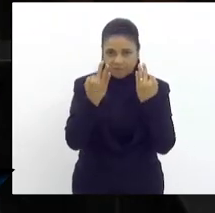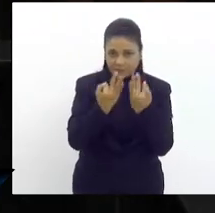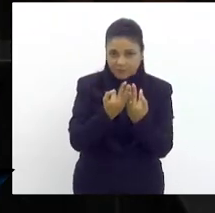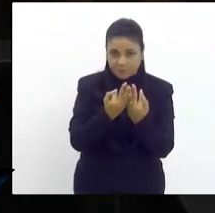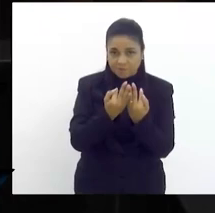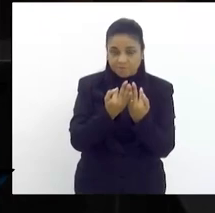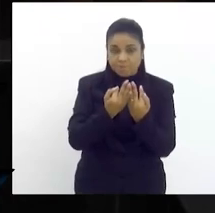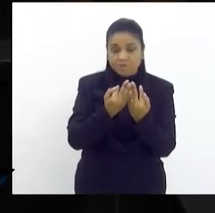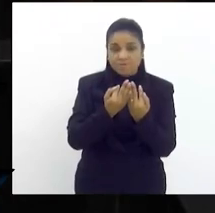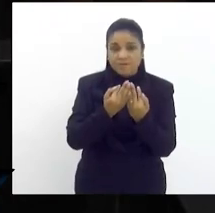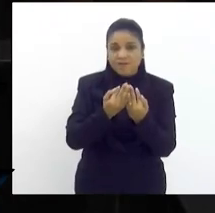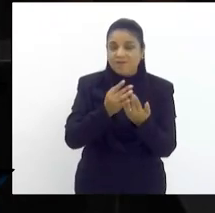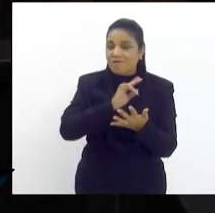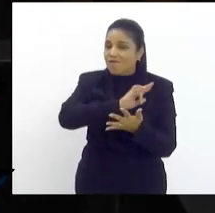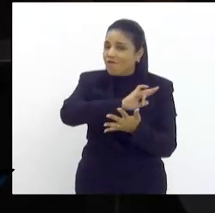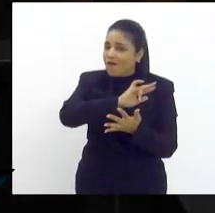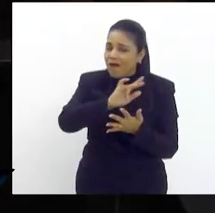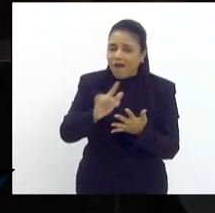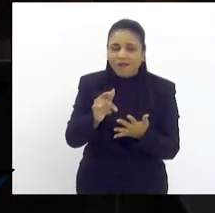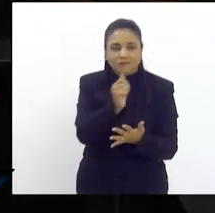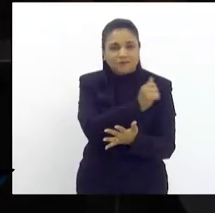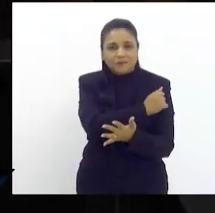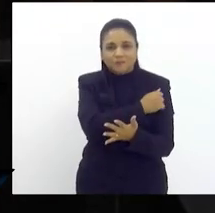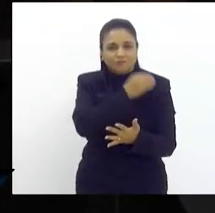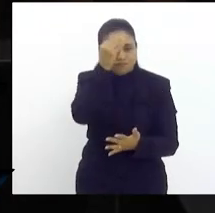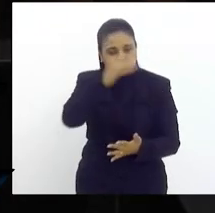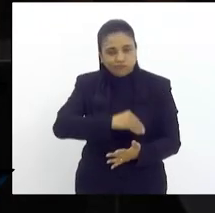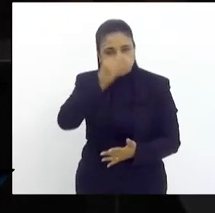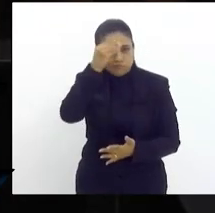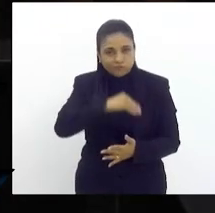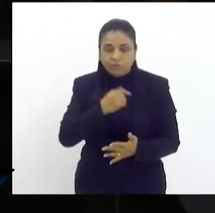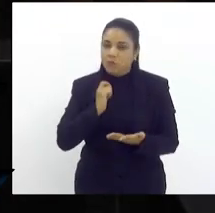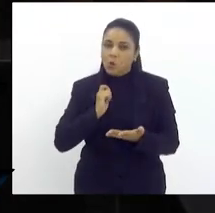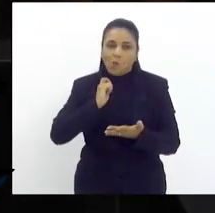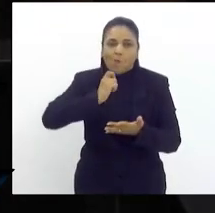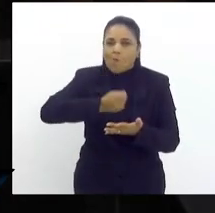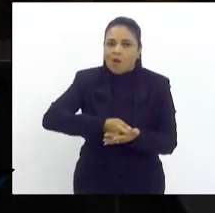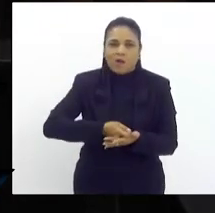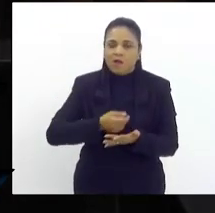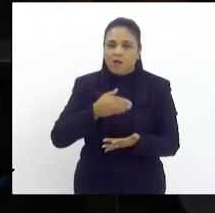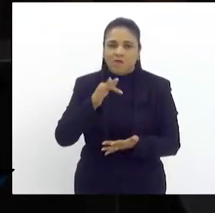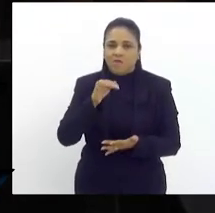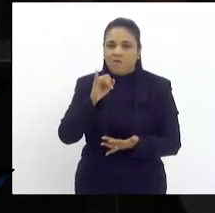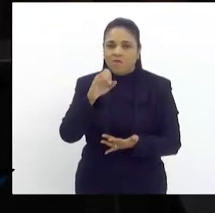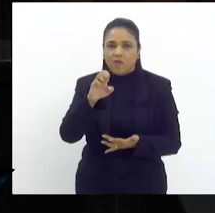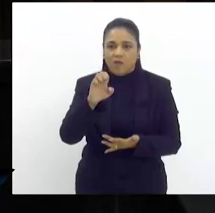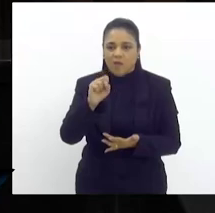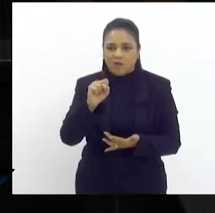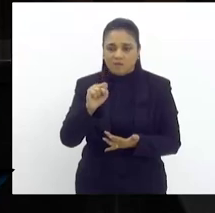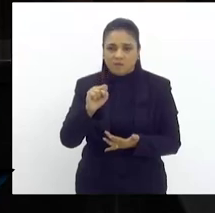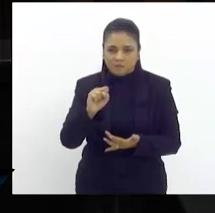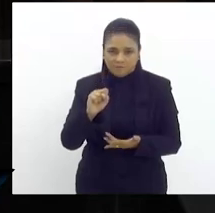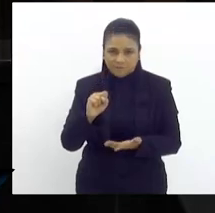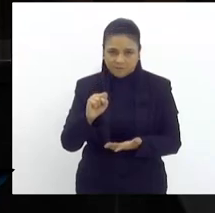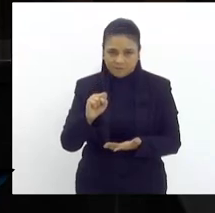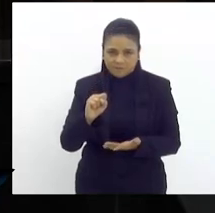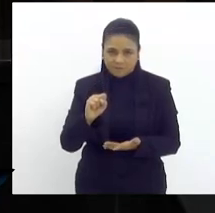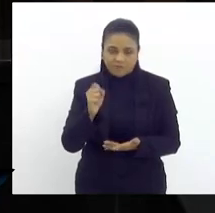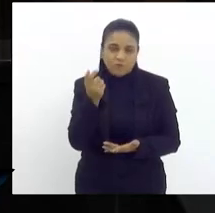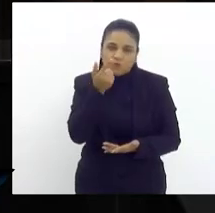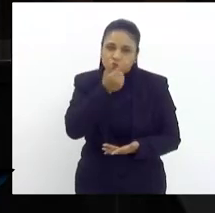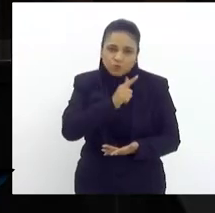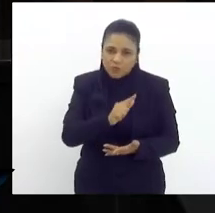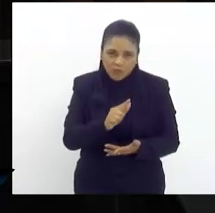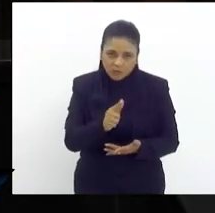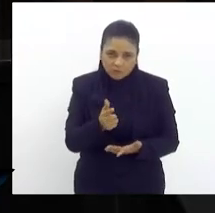muitos dele estão tendo que desistir porque não conseguem pagar o FIES então a gente se colocou à